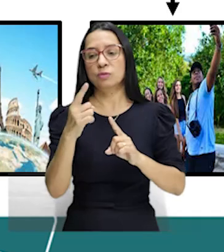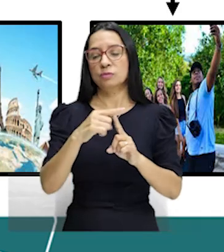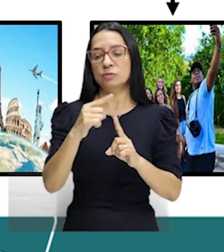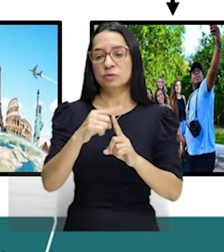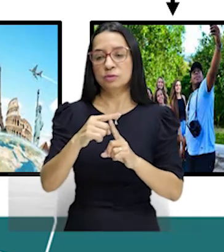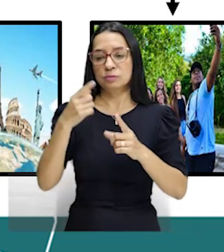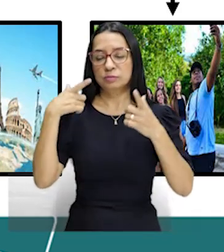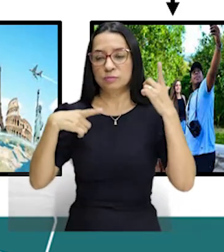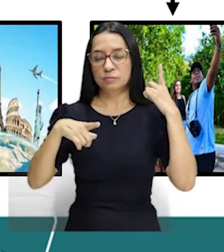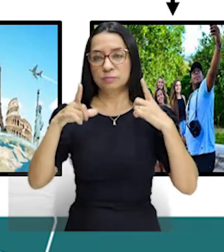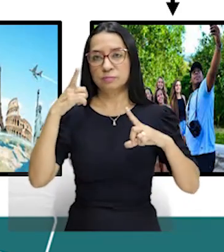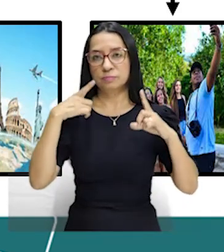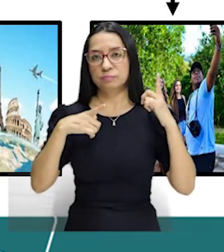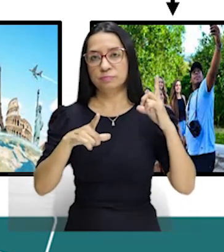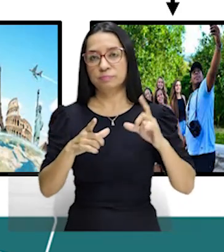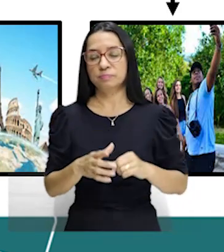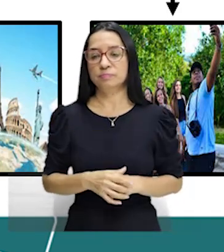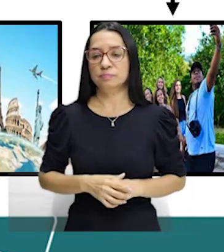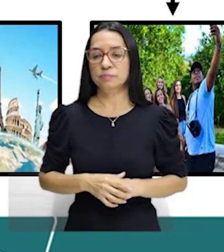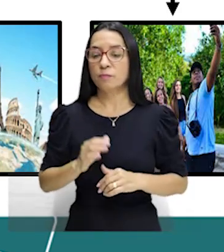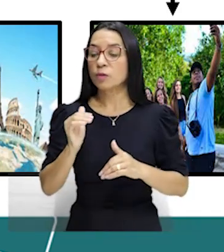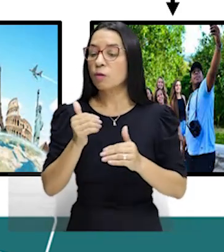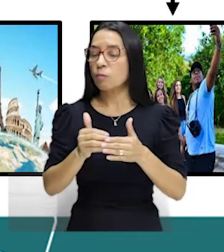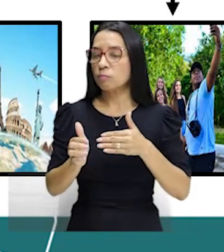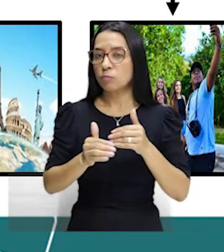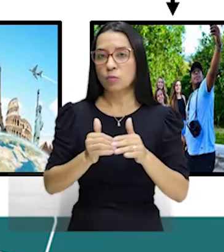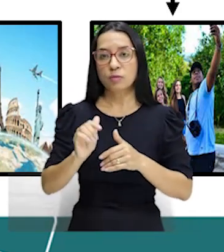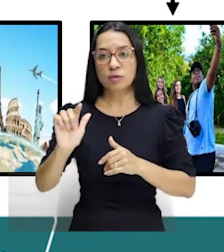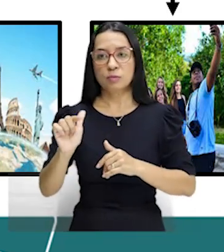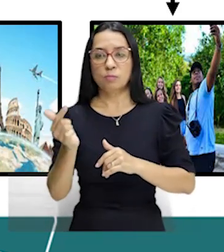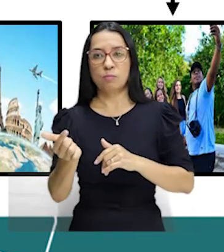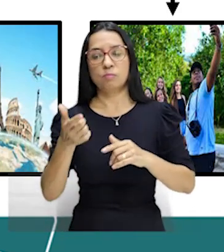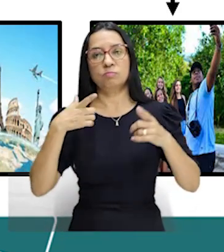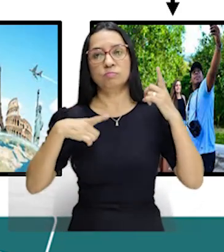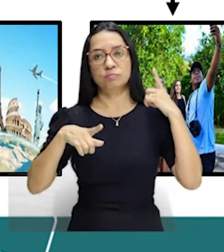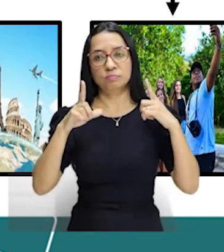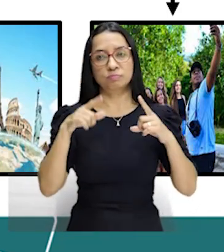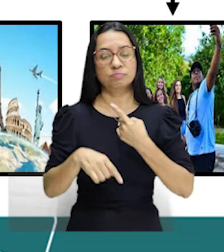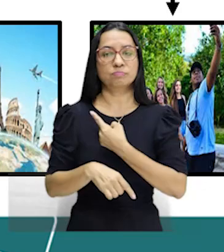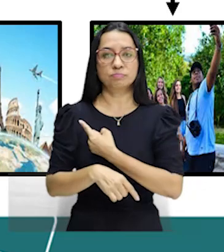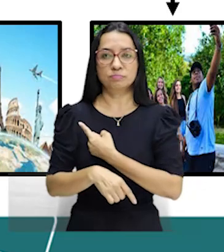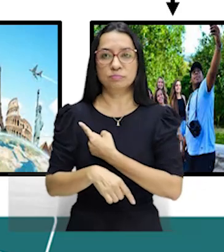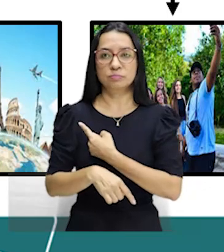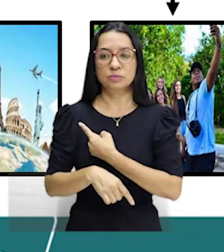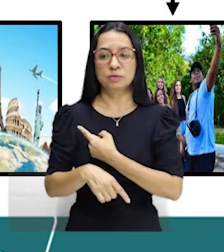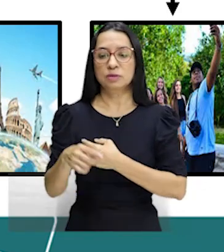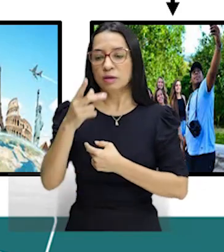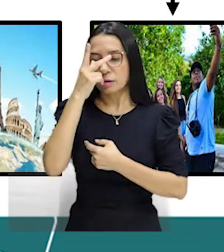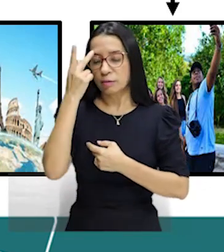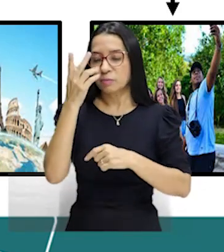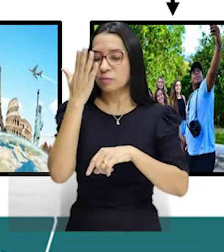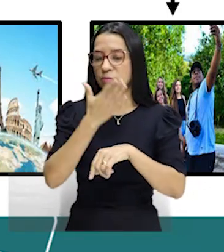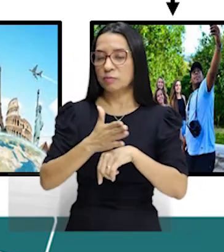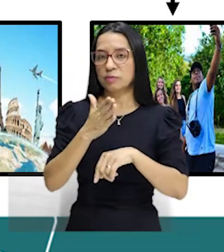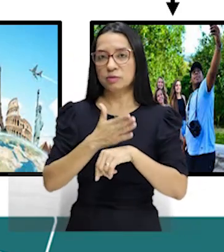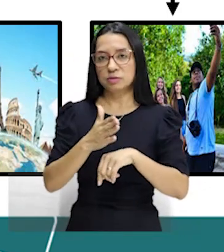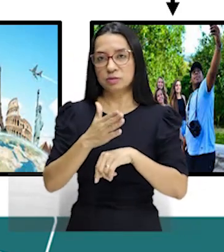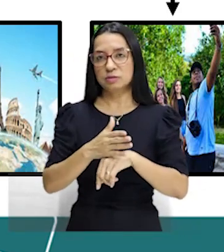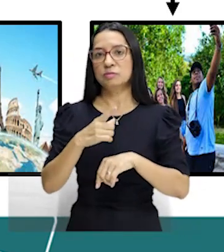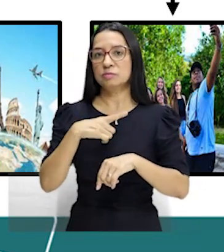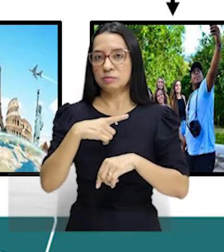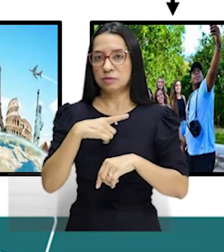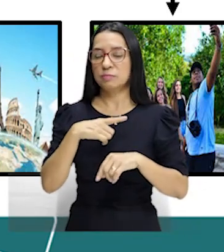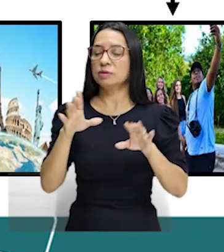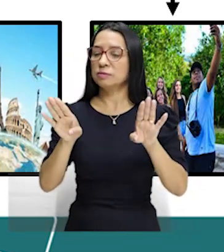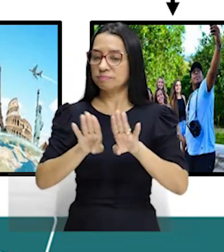lazer. E qualquer outro lazer desse aqui que o indivíduo pratique, irá